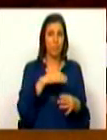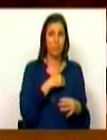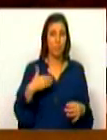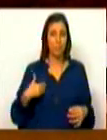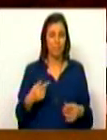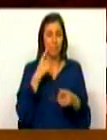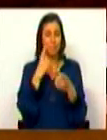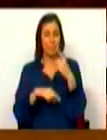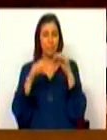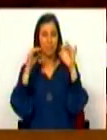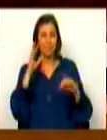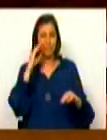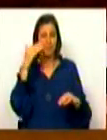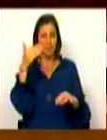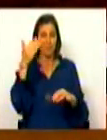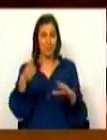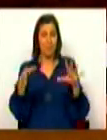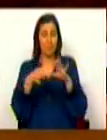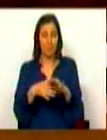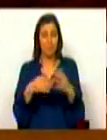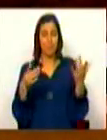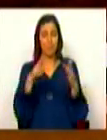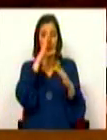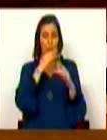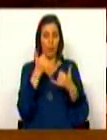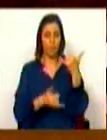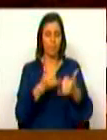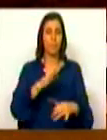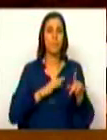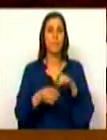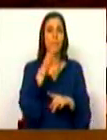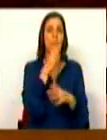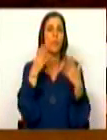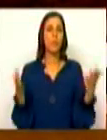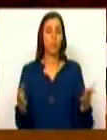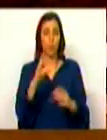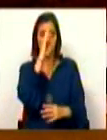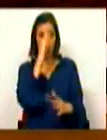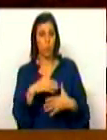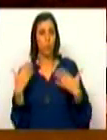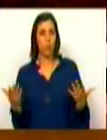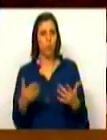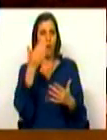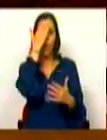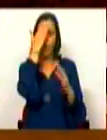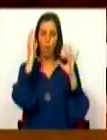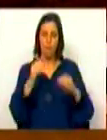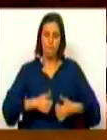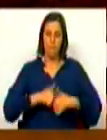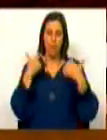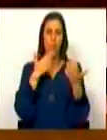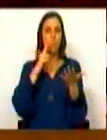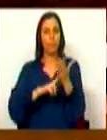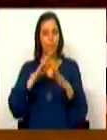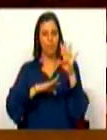e a manter em futuras legislaturas. Senhoras e senhores deputados, com o esforço e a consciência das melhorias